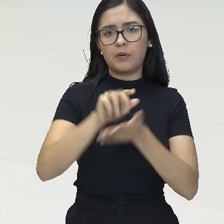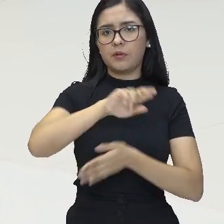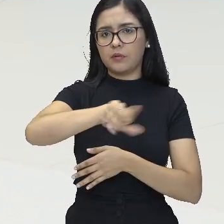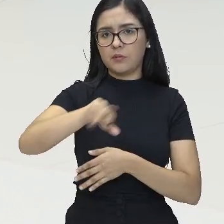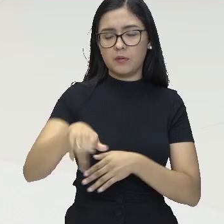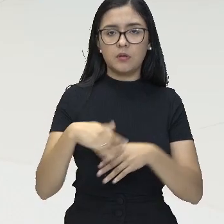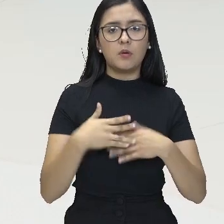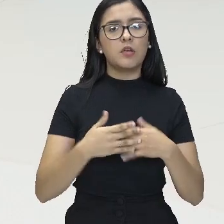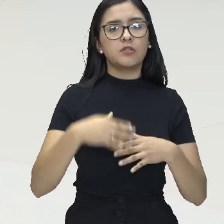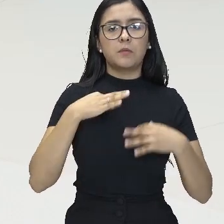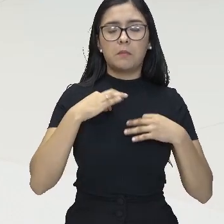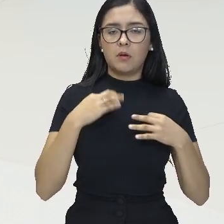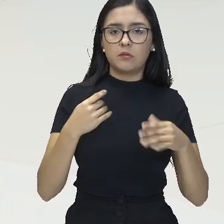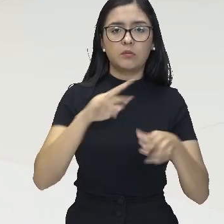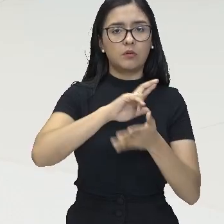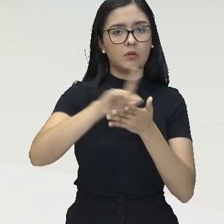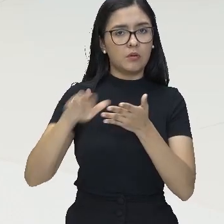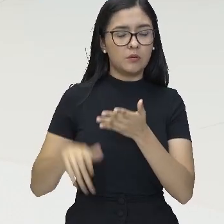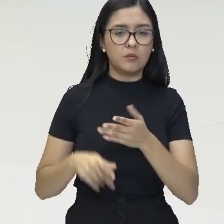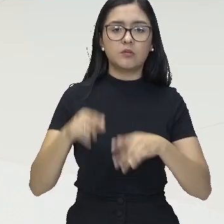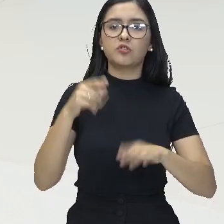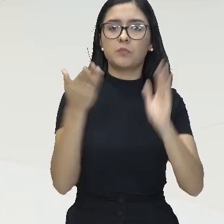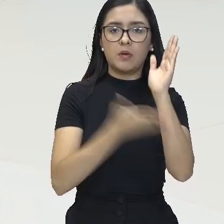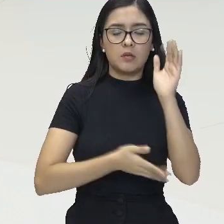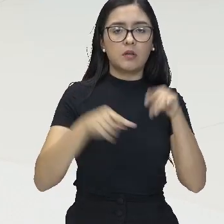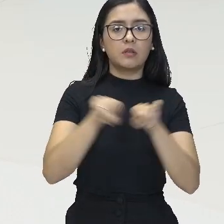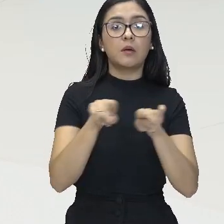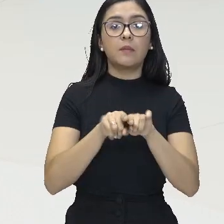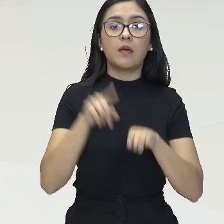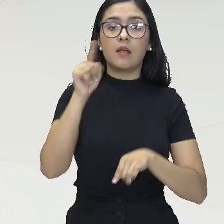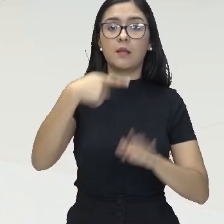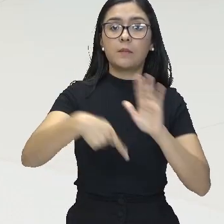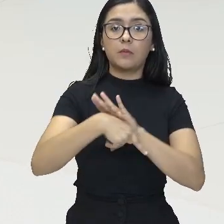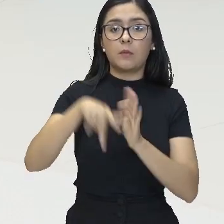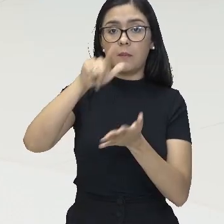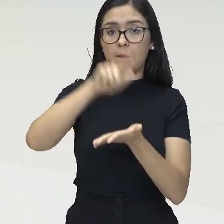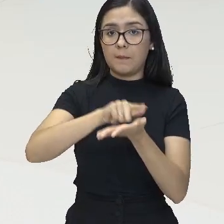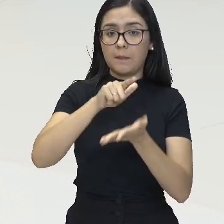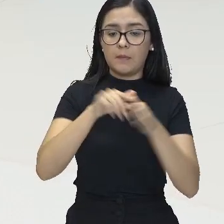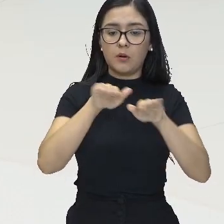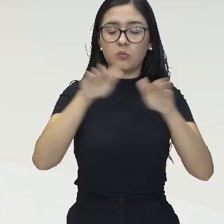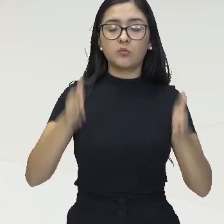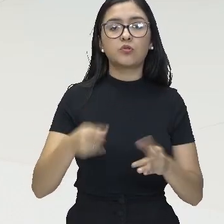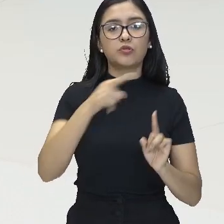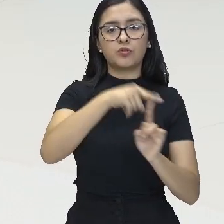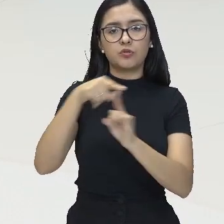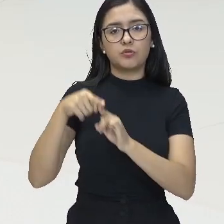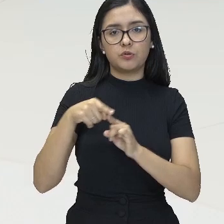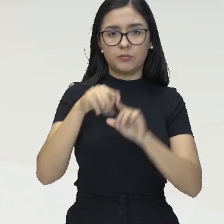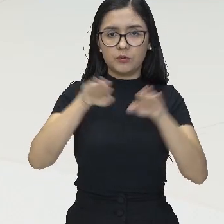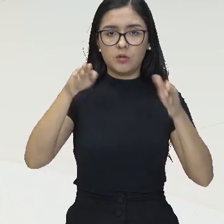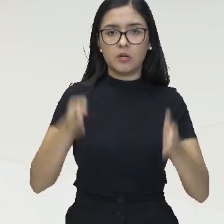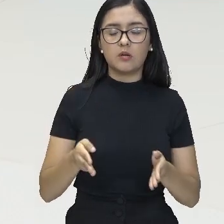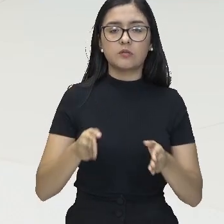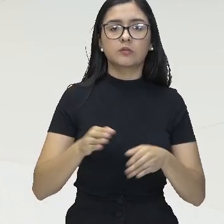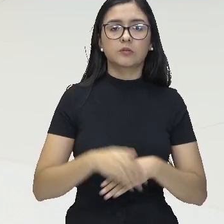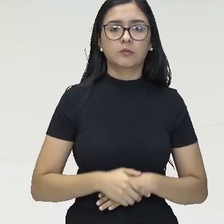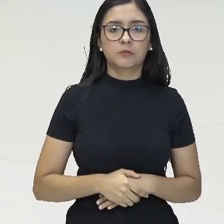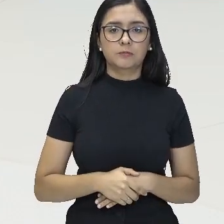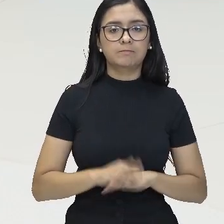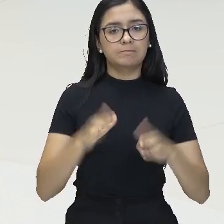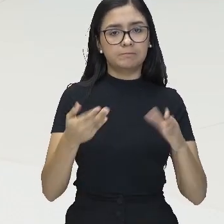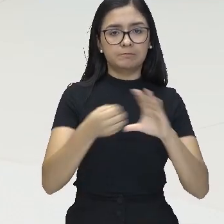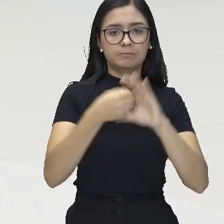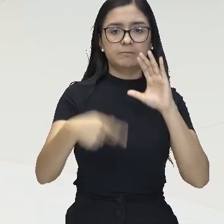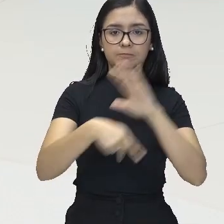de tecido, ela não é de madeira. Então, eu estou caracterizando o tipo da caixa. Quando eu digo de papelão, veja que é